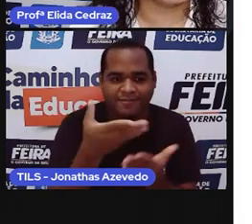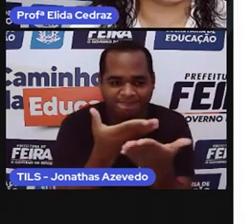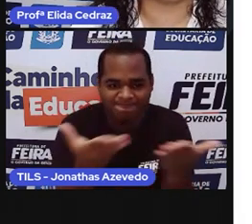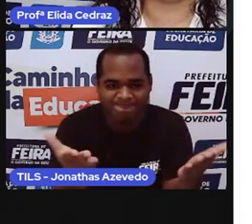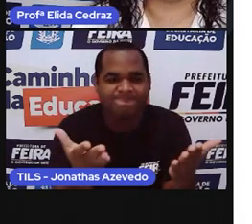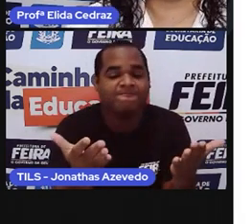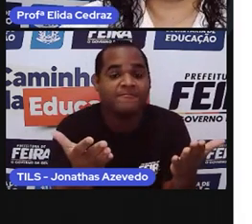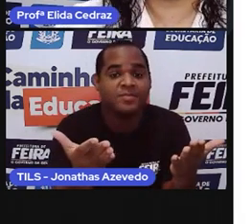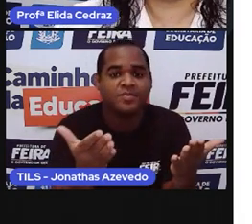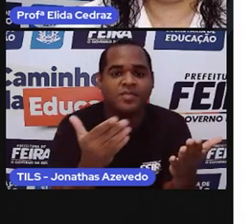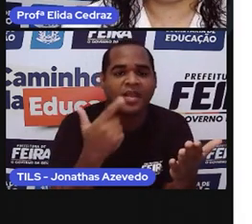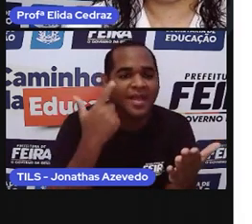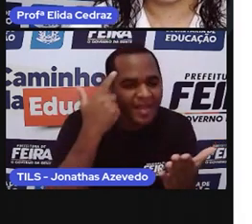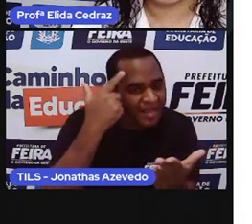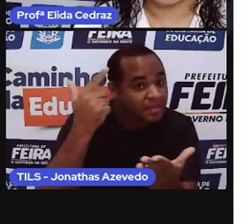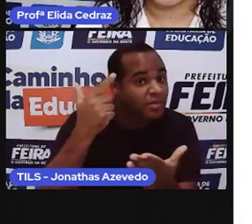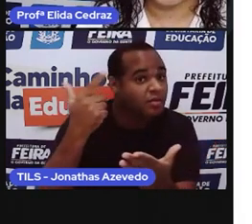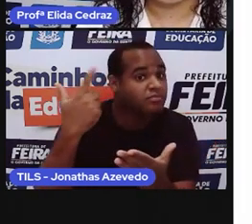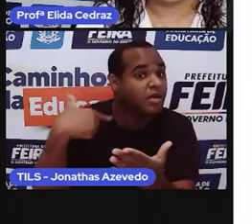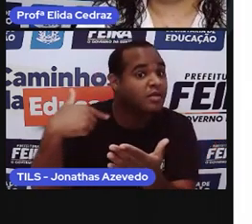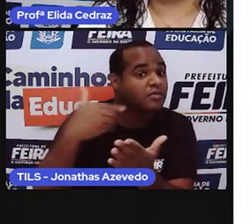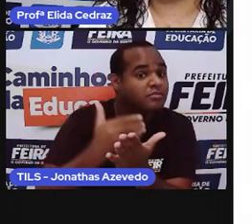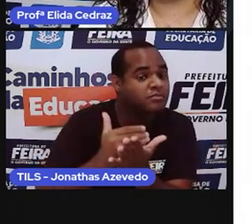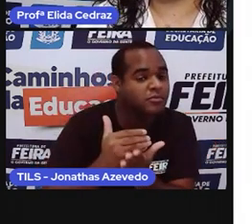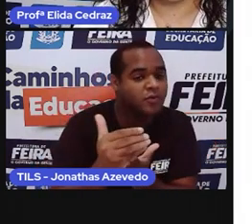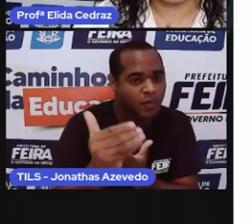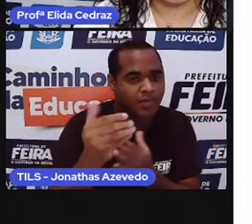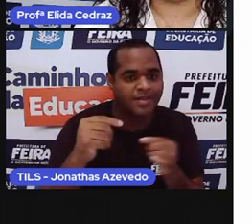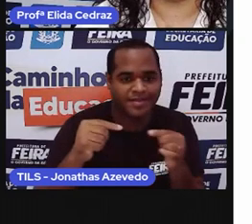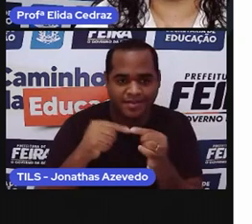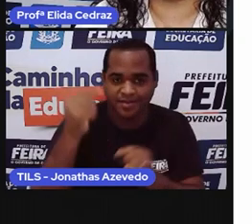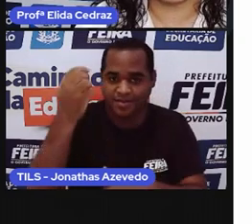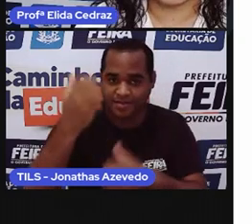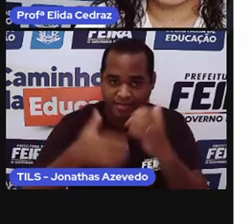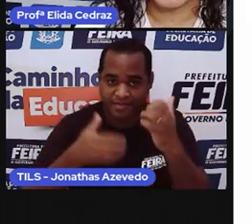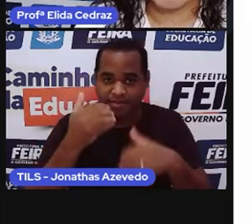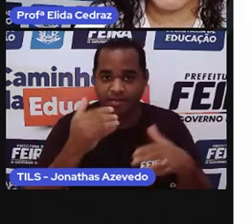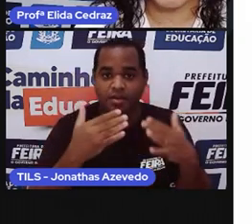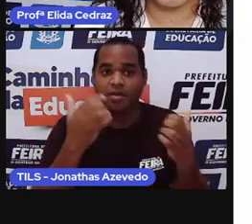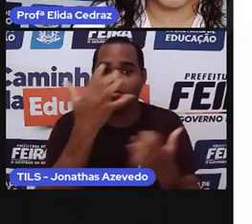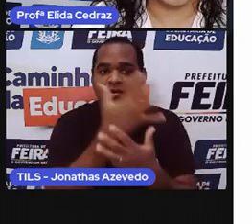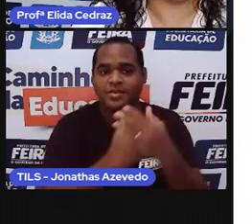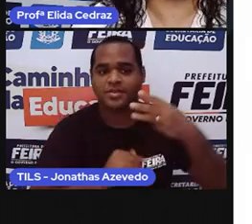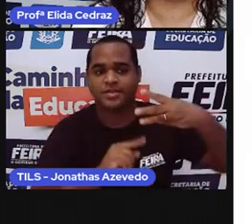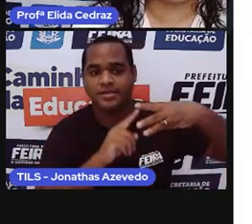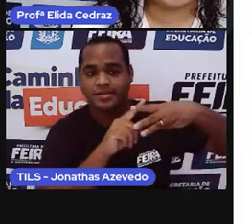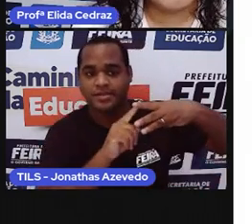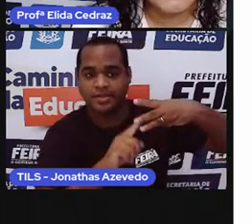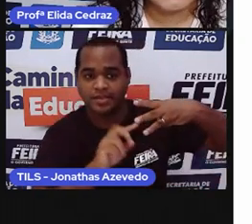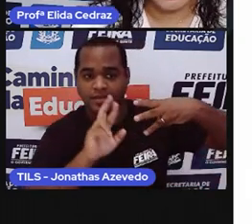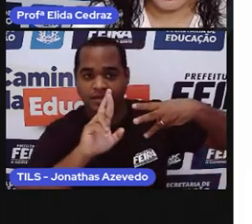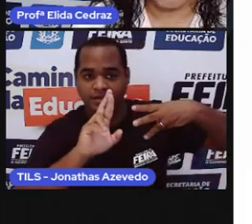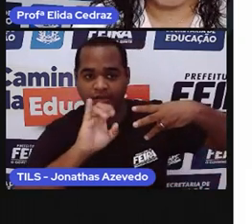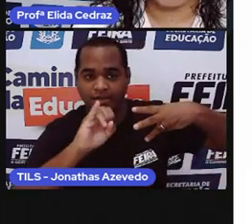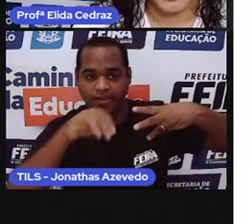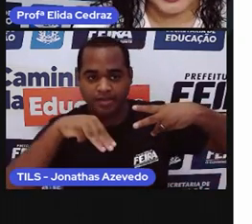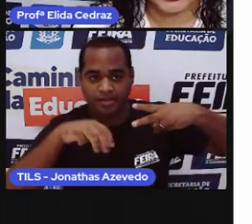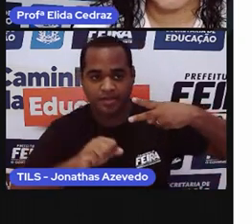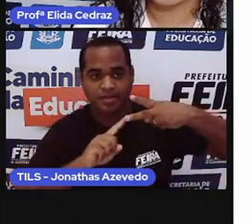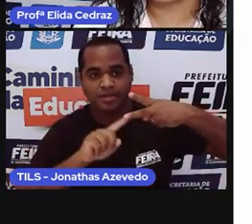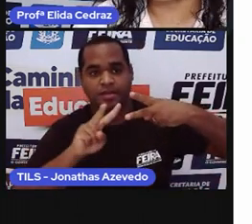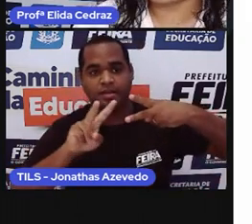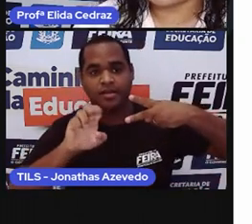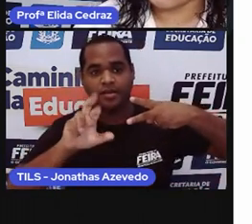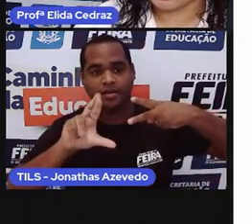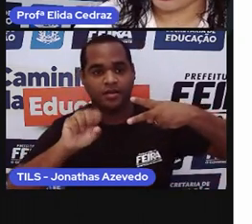No início, a Pró explicou que música precisa, não. Tem três elementos: rima,